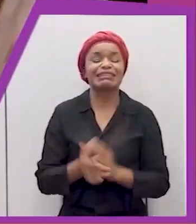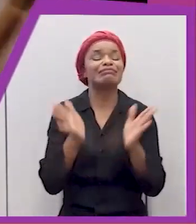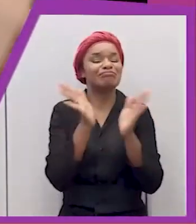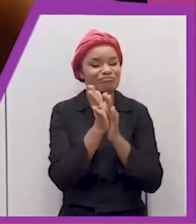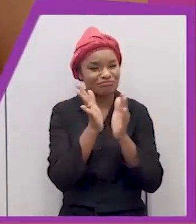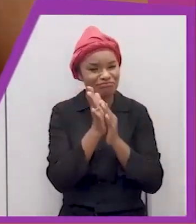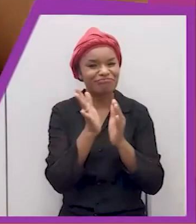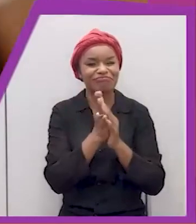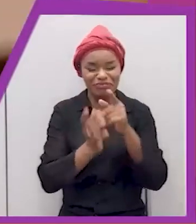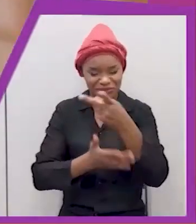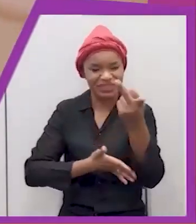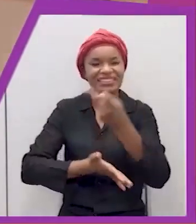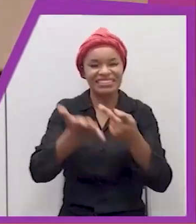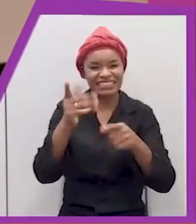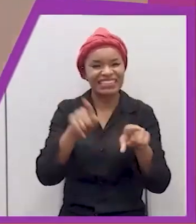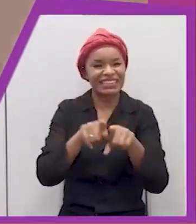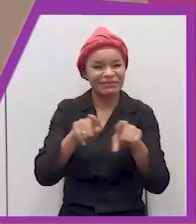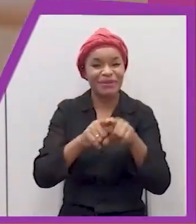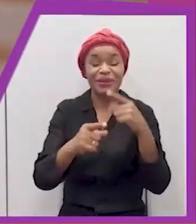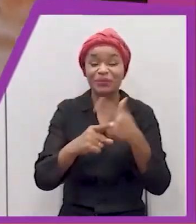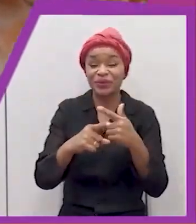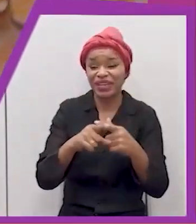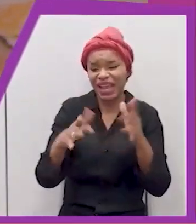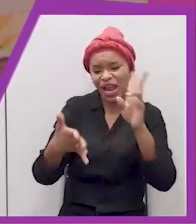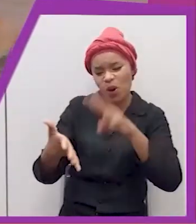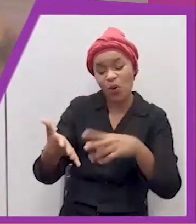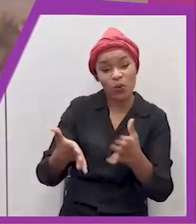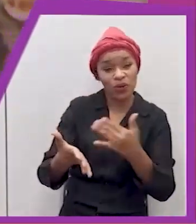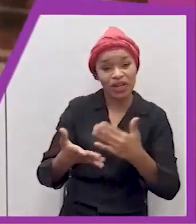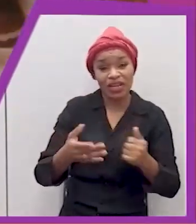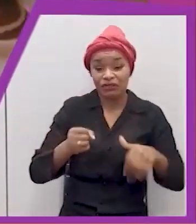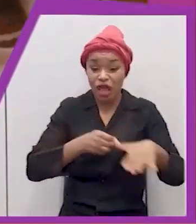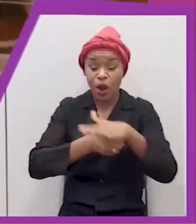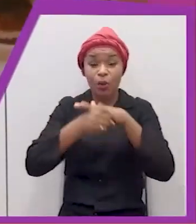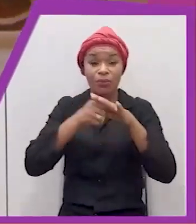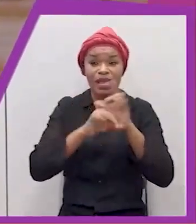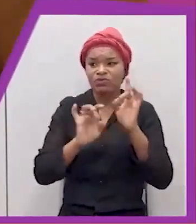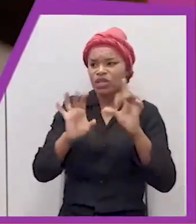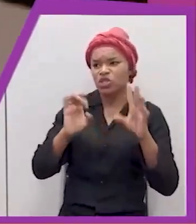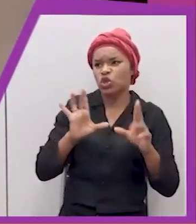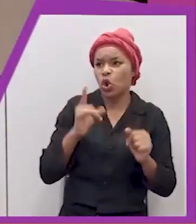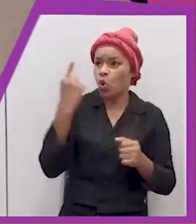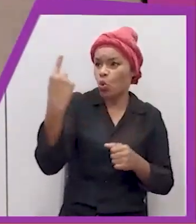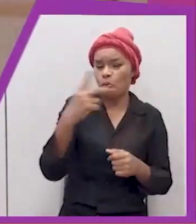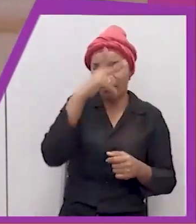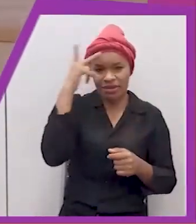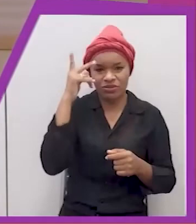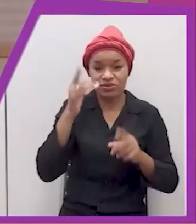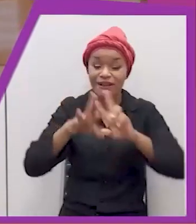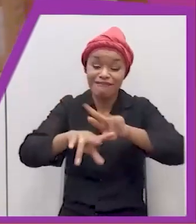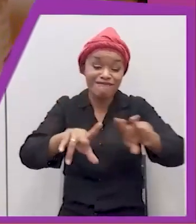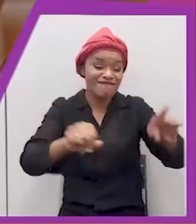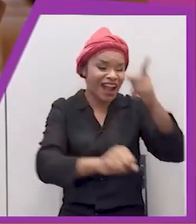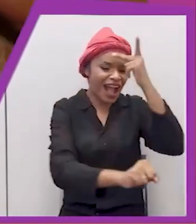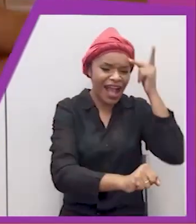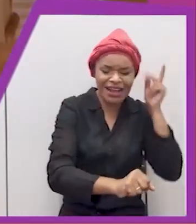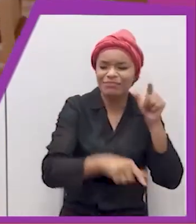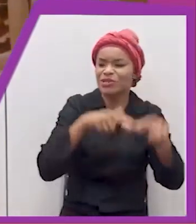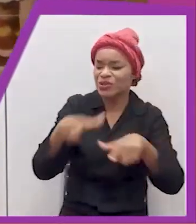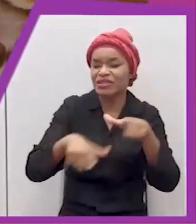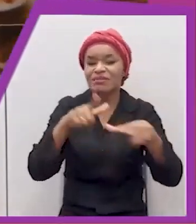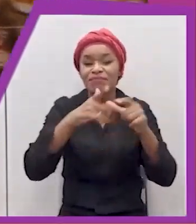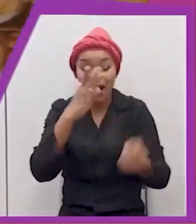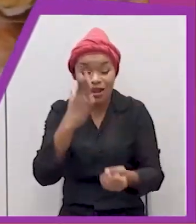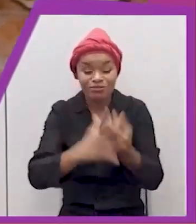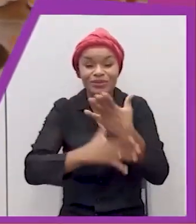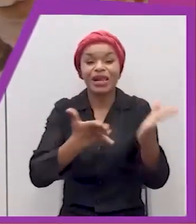de comer aqui eu mais gosto é essa Olha o pessoal na padaria e dá para a gente ver assim é